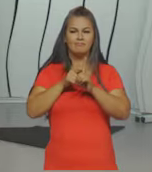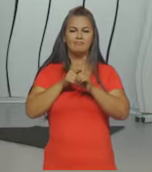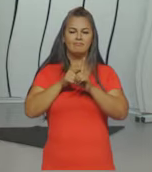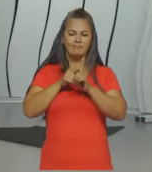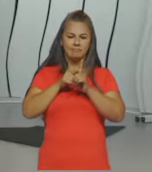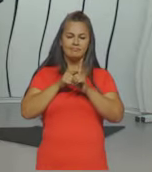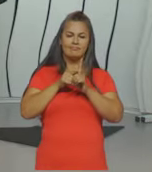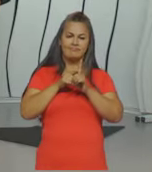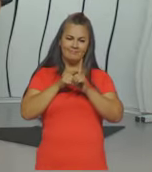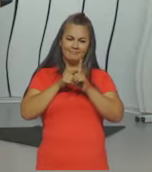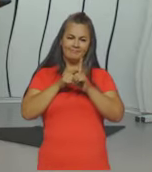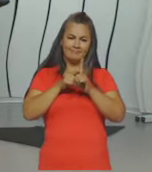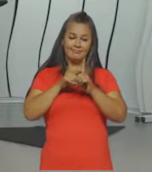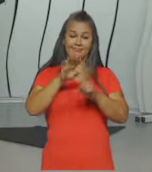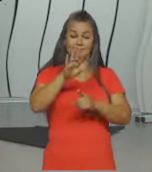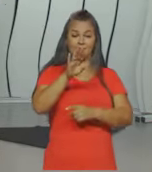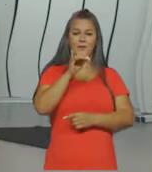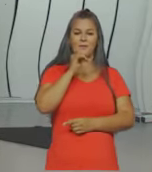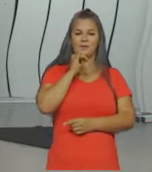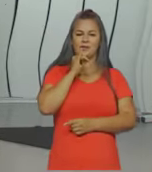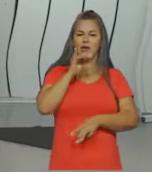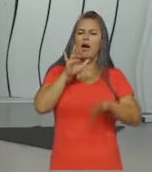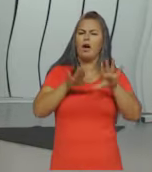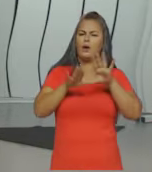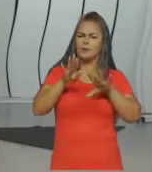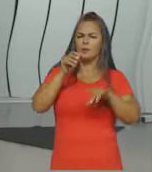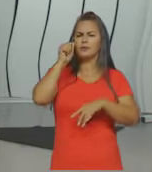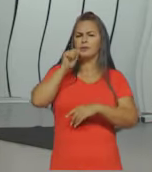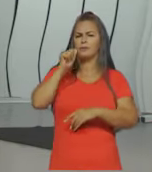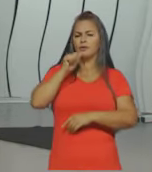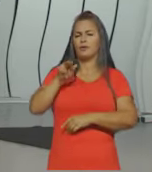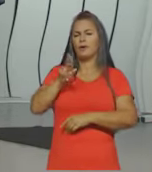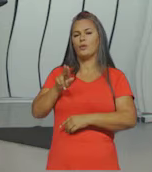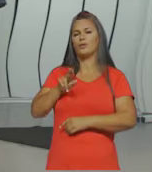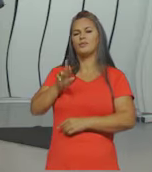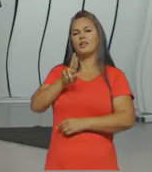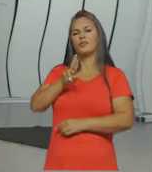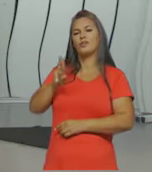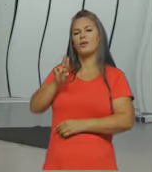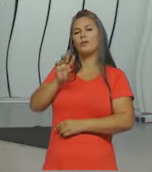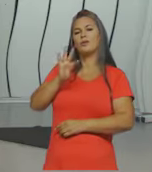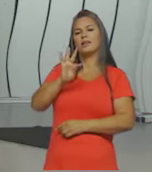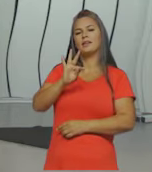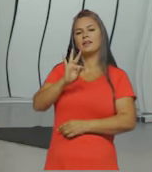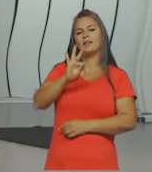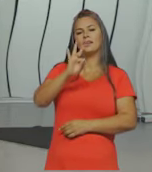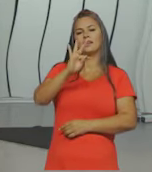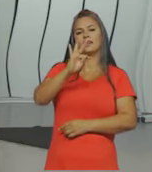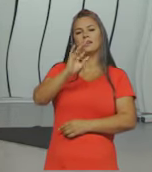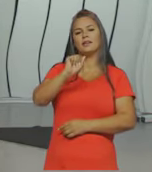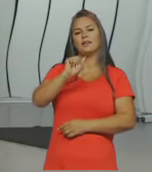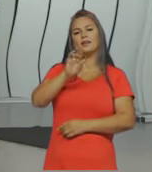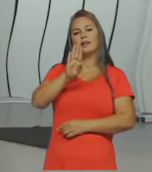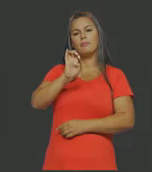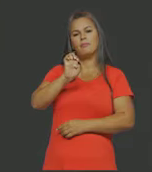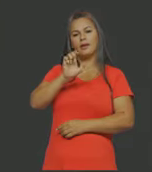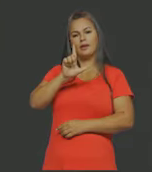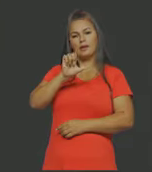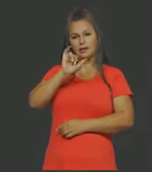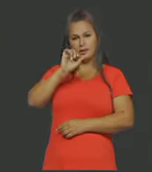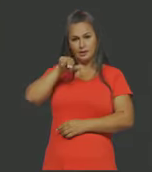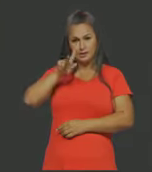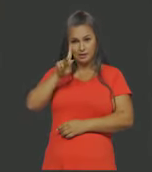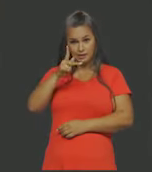mulheres usam o conhecimento disso para evitar uma gravidez. Por quê? Se ela ovula aqui no dia